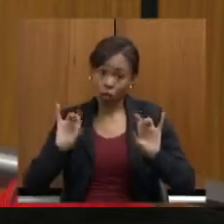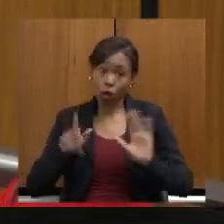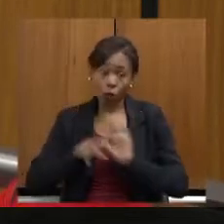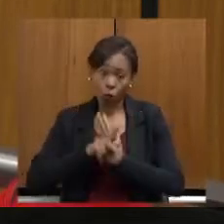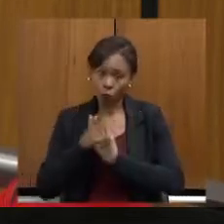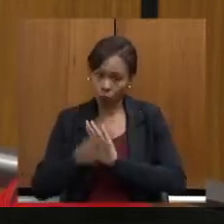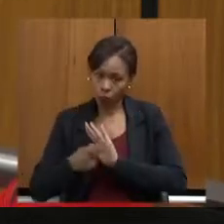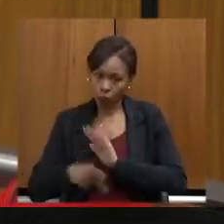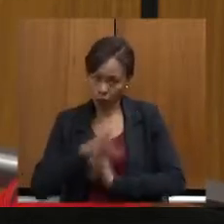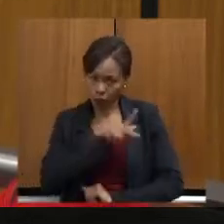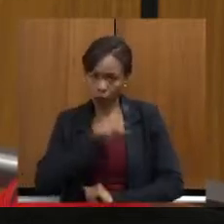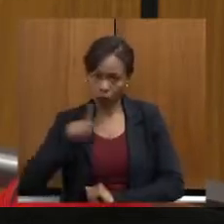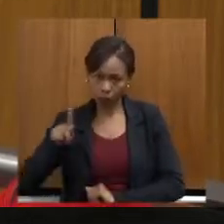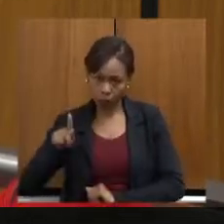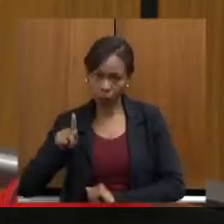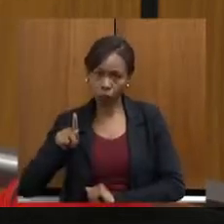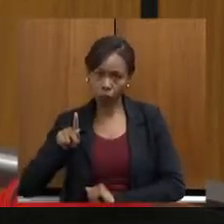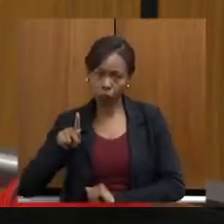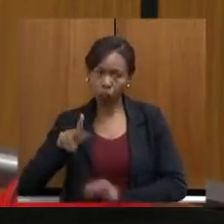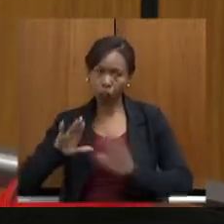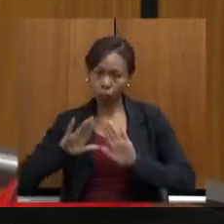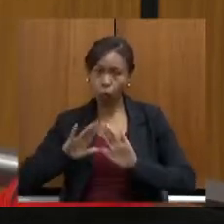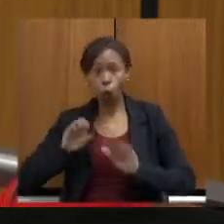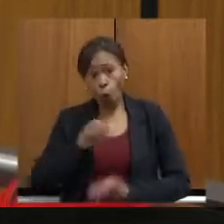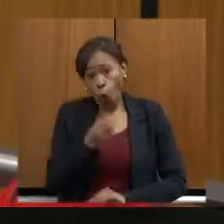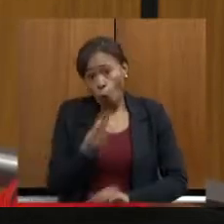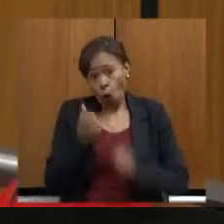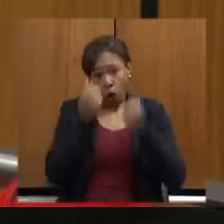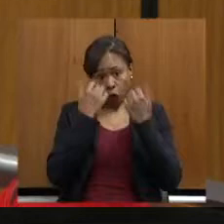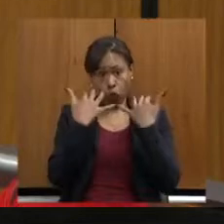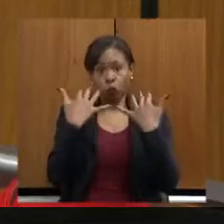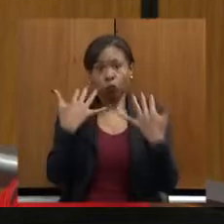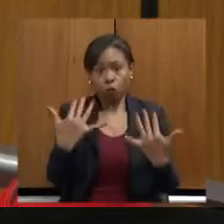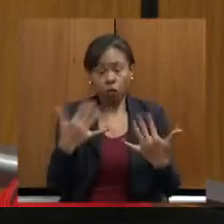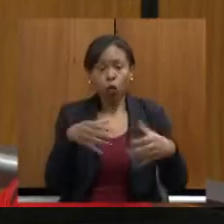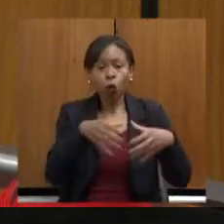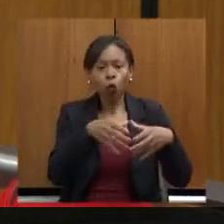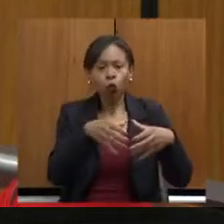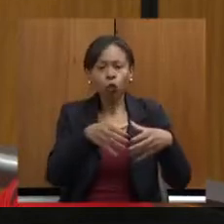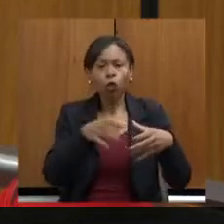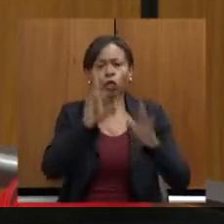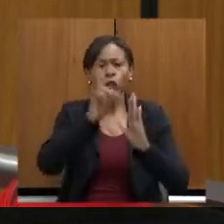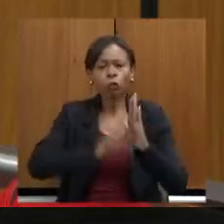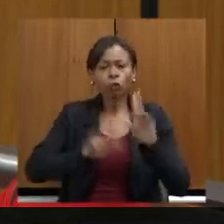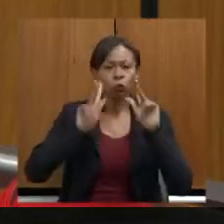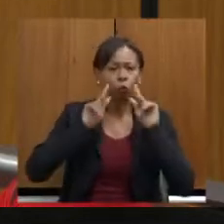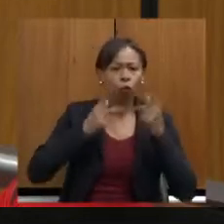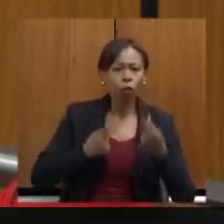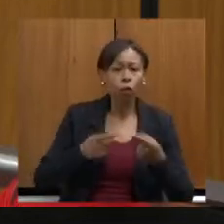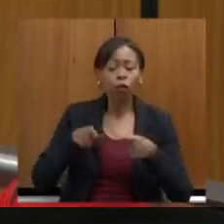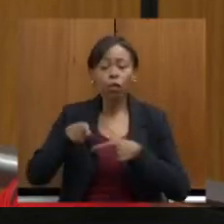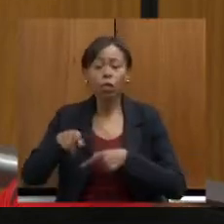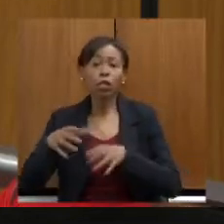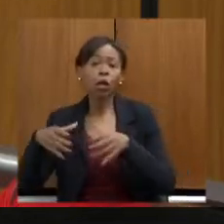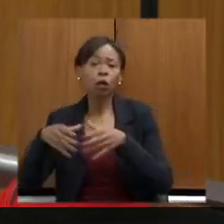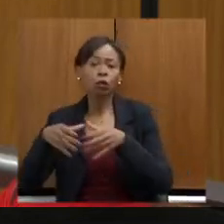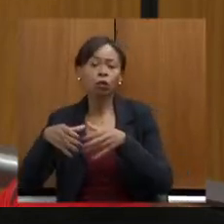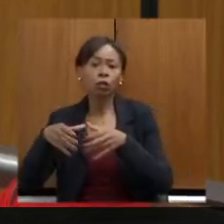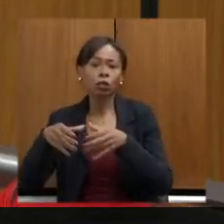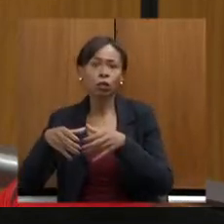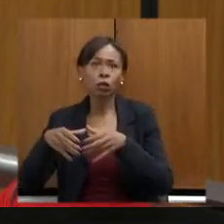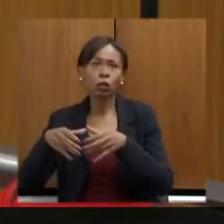seja em em audiências públicas é tanto na comissão de direitos humanos quanto na comissão é